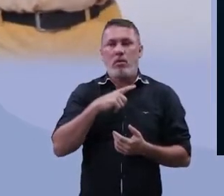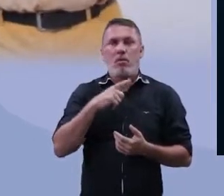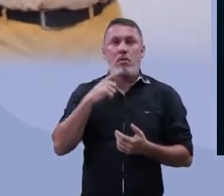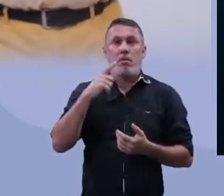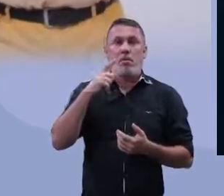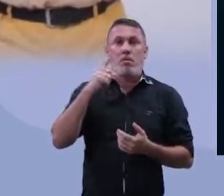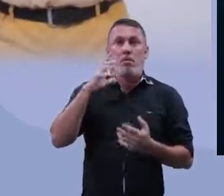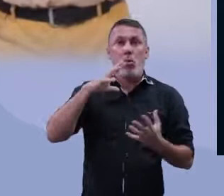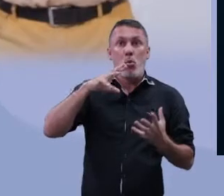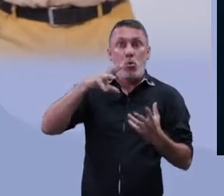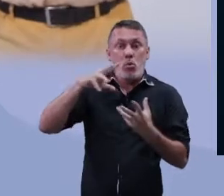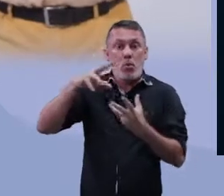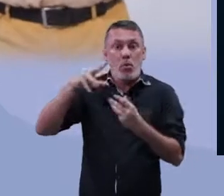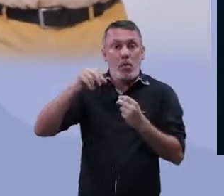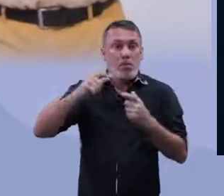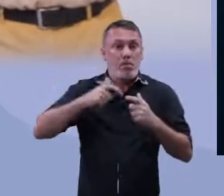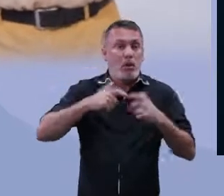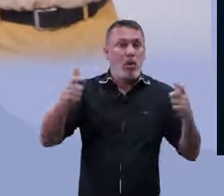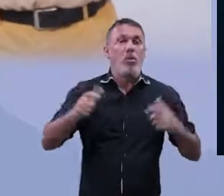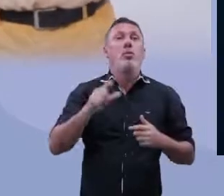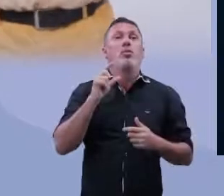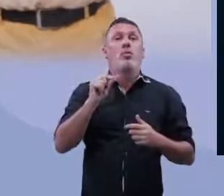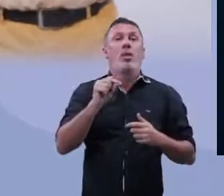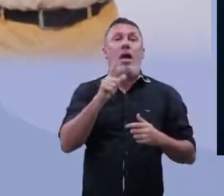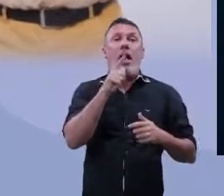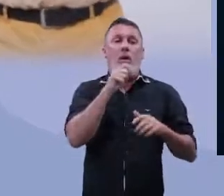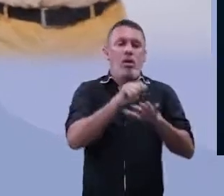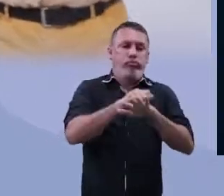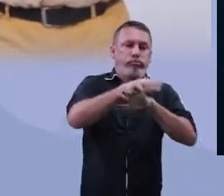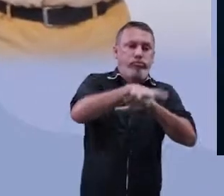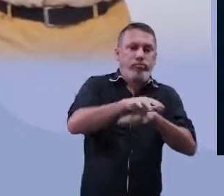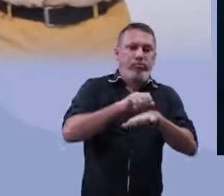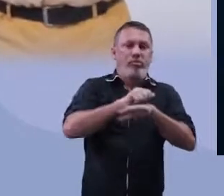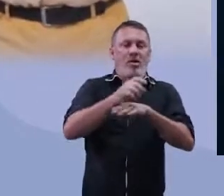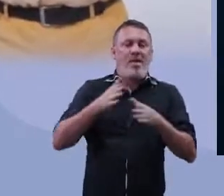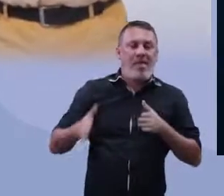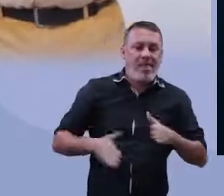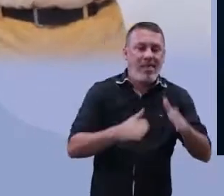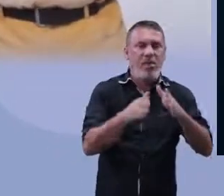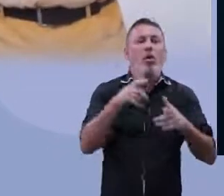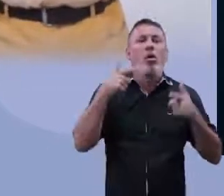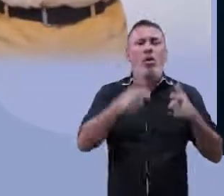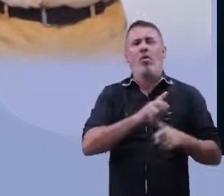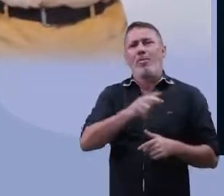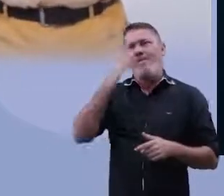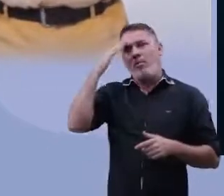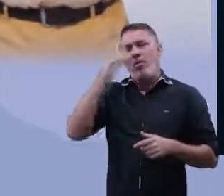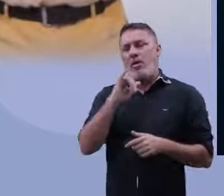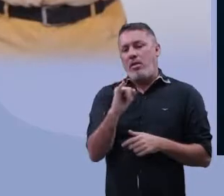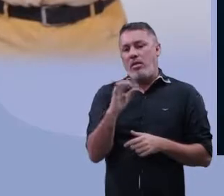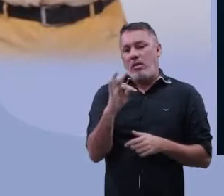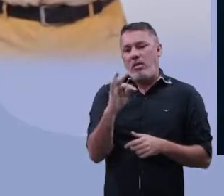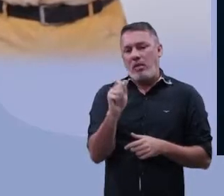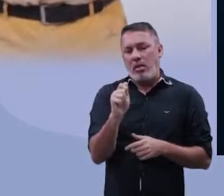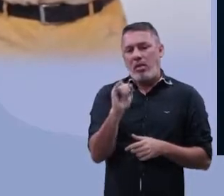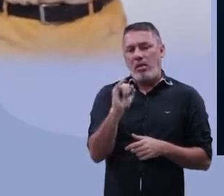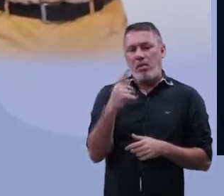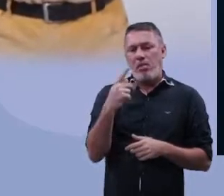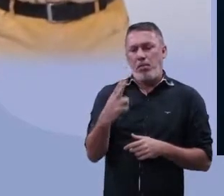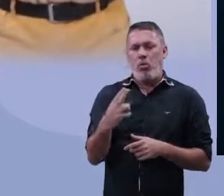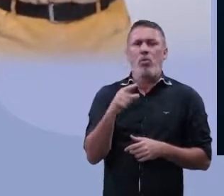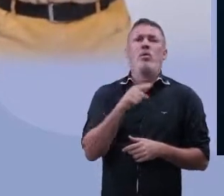do planeta, que é a central, né, da usina de Itaipu, né, onde ali, por muito tempo, né,